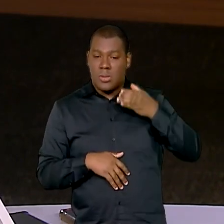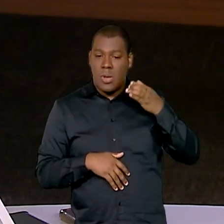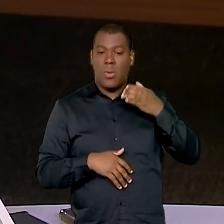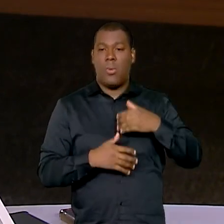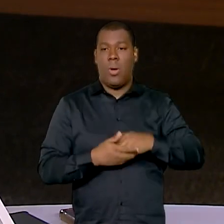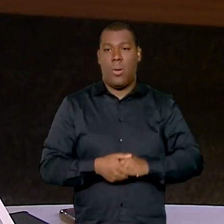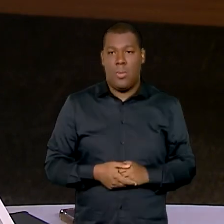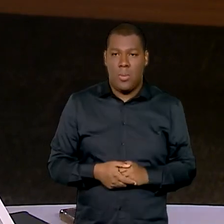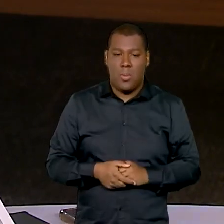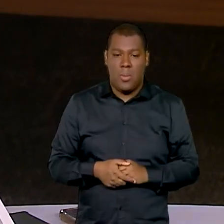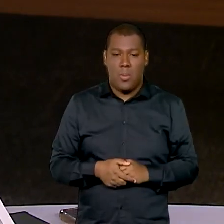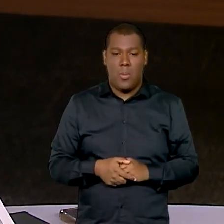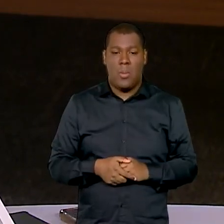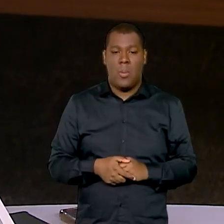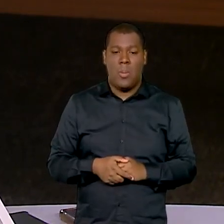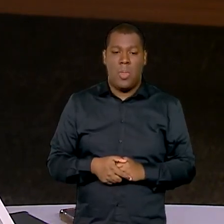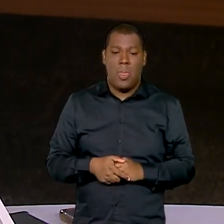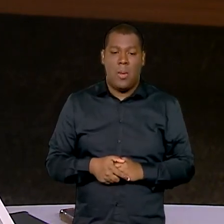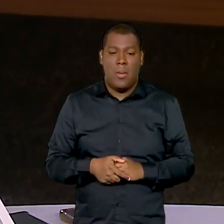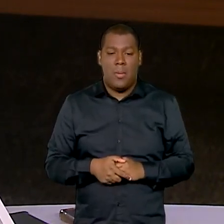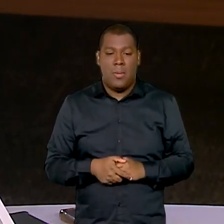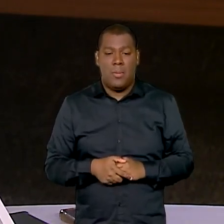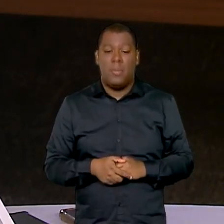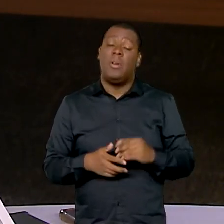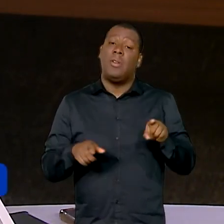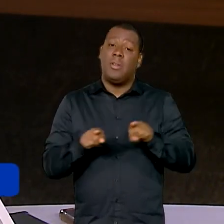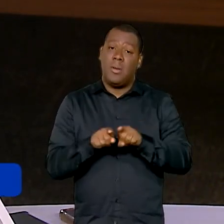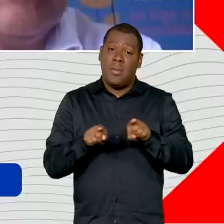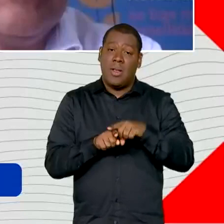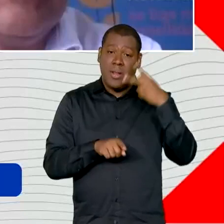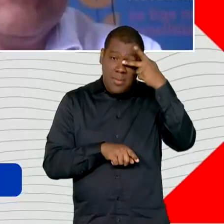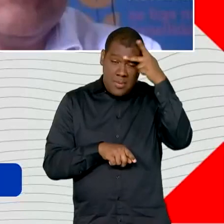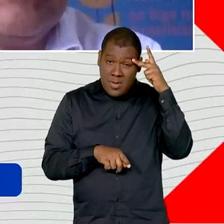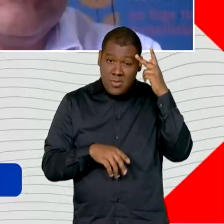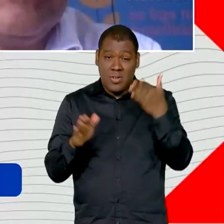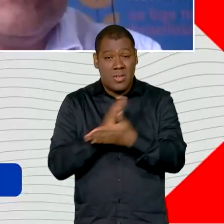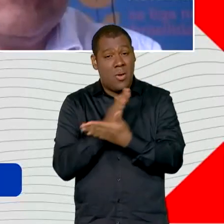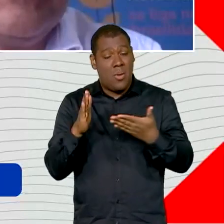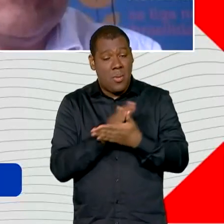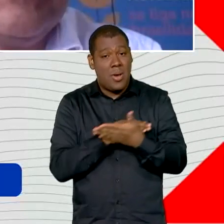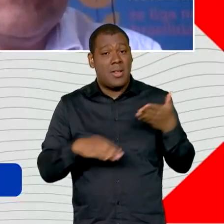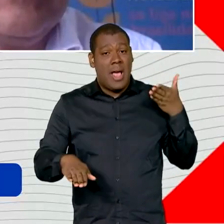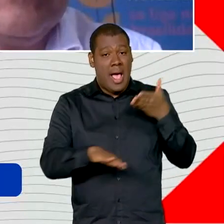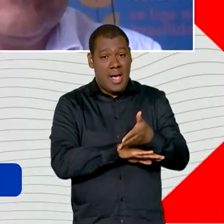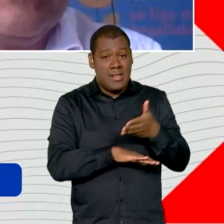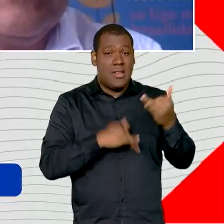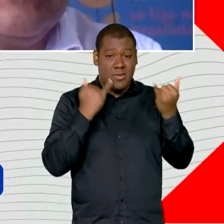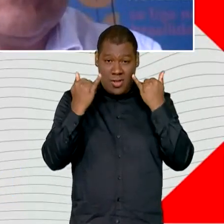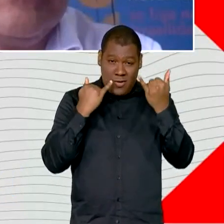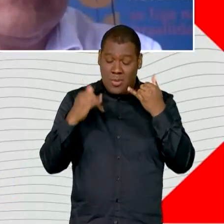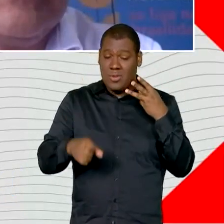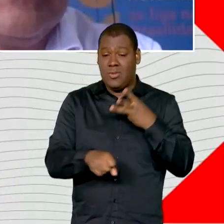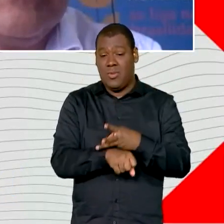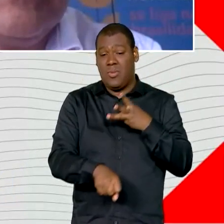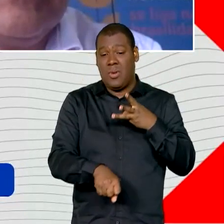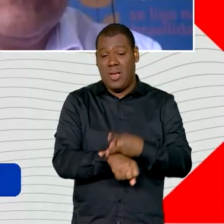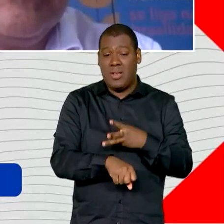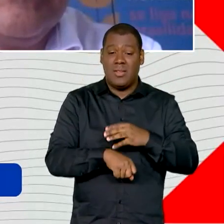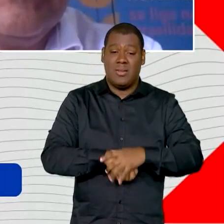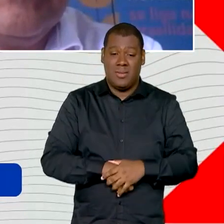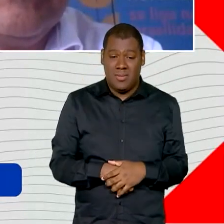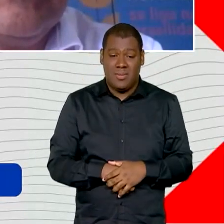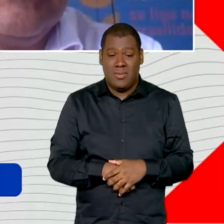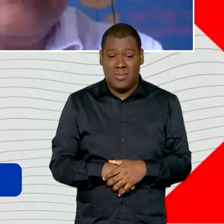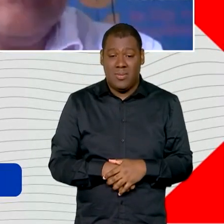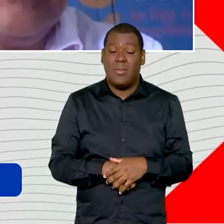responde que acessa a informação apenas pelo Zap. Então você tem que preencher várias lacunas de